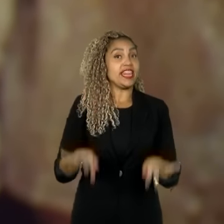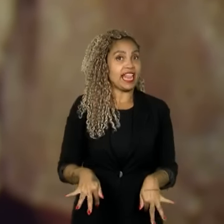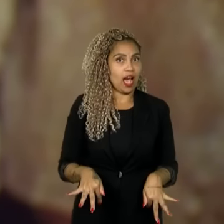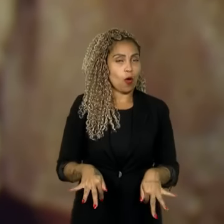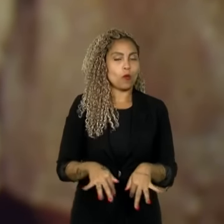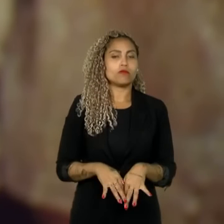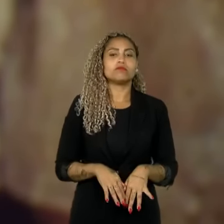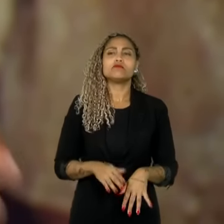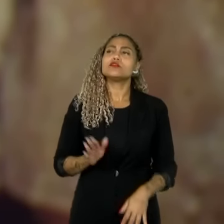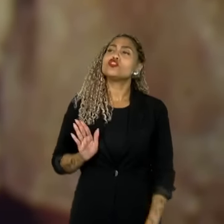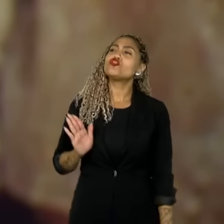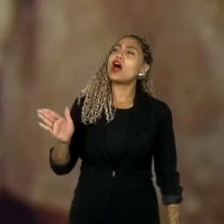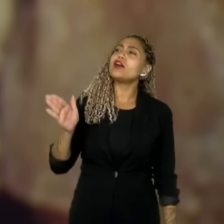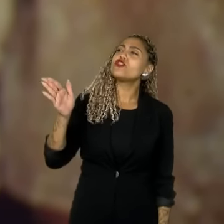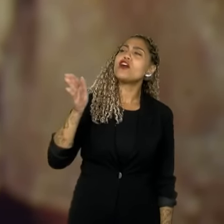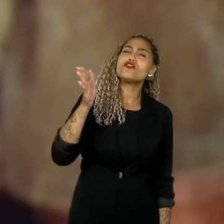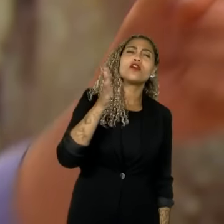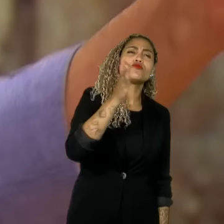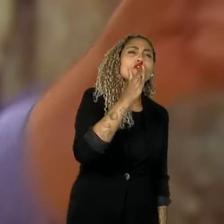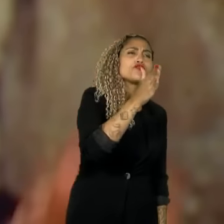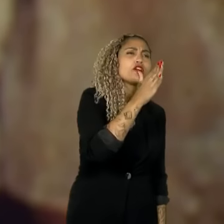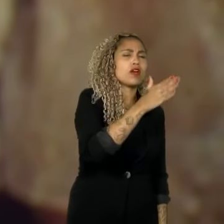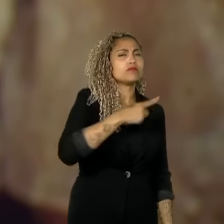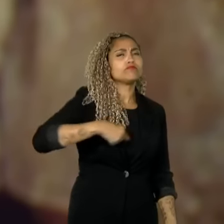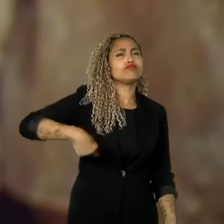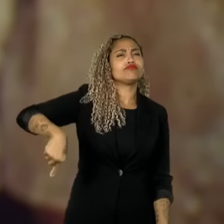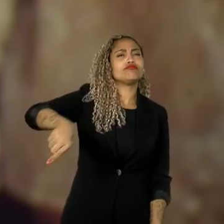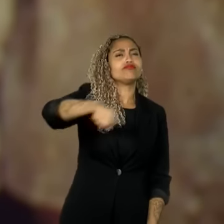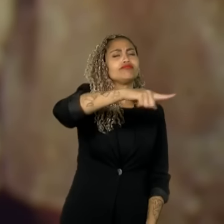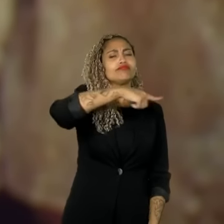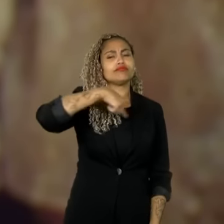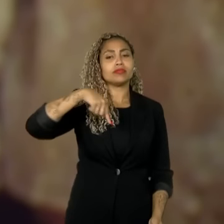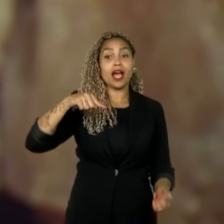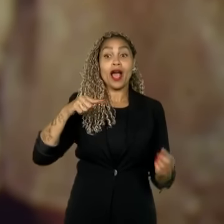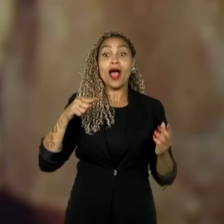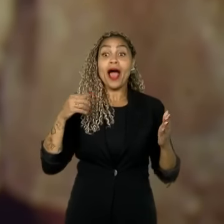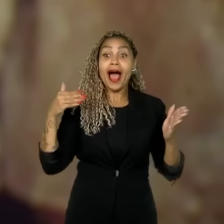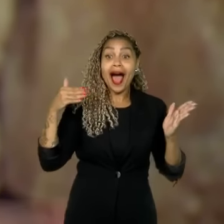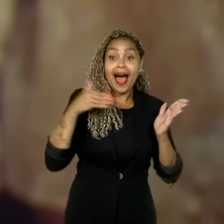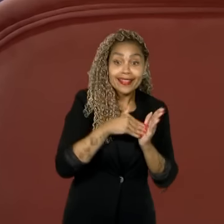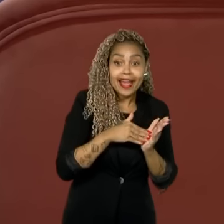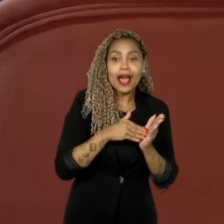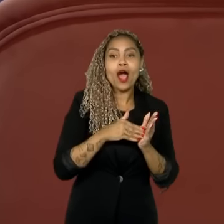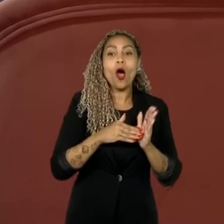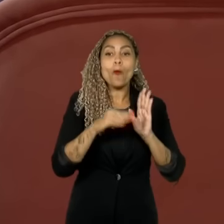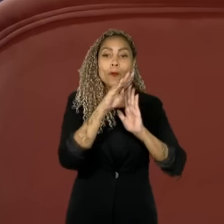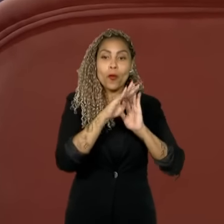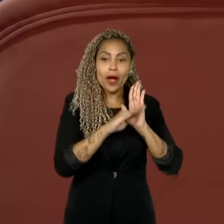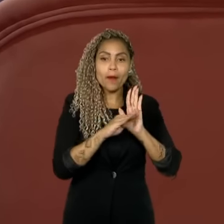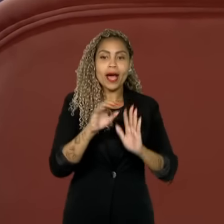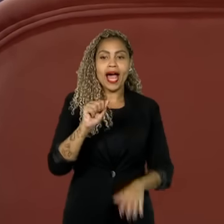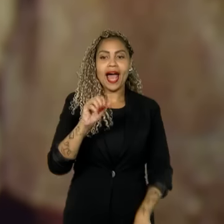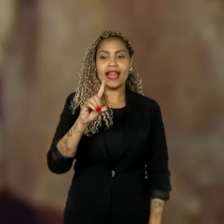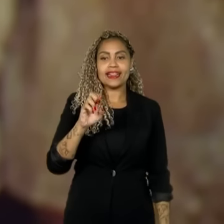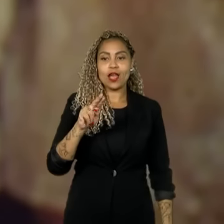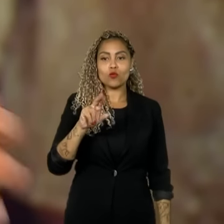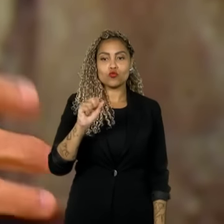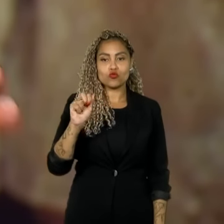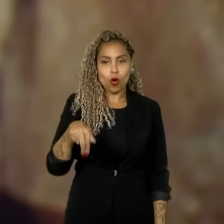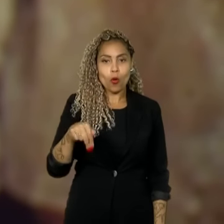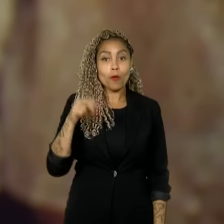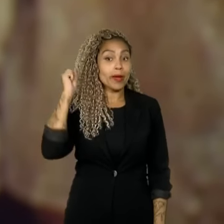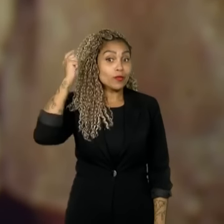desse rolê que a rapaziada dava, né, era terminar no programa... No programa do Adeuzão. Adeuzão, de madrugada. O cara ia, né, enchendo